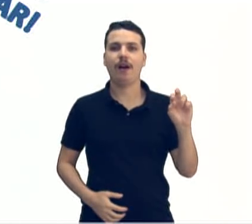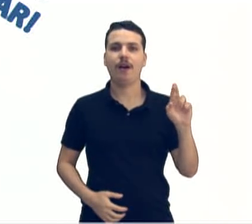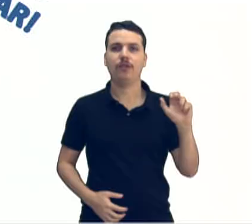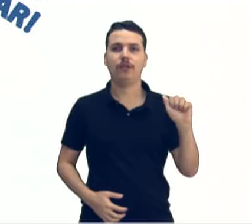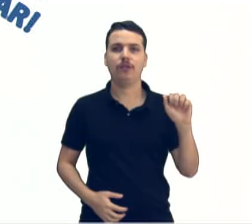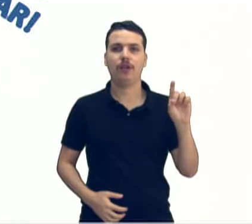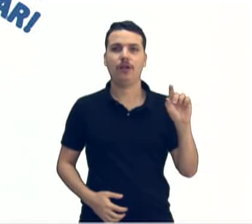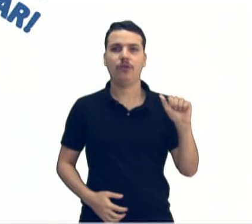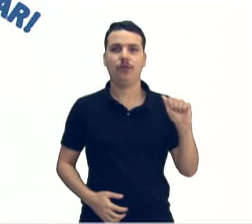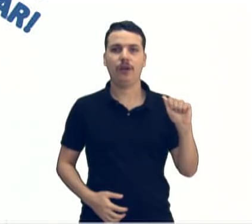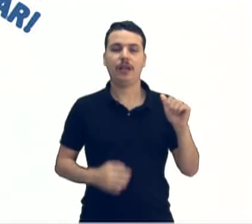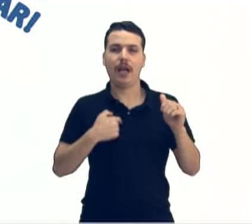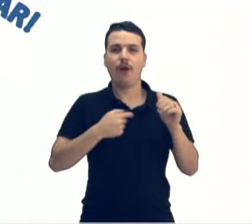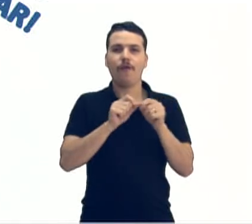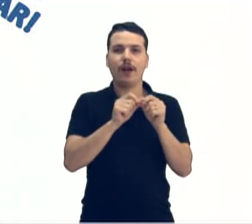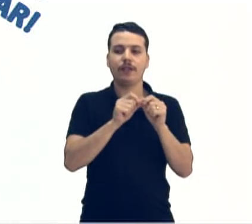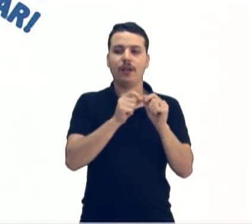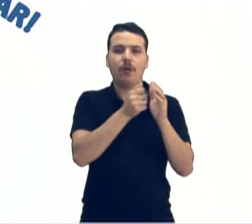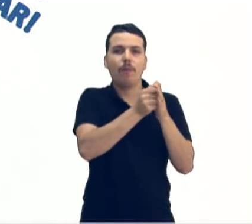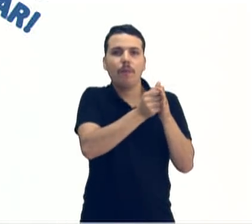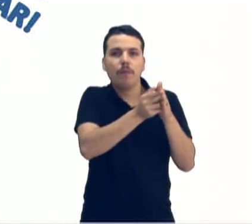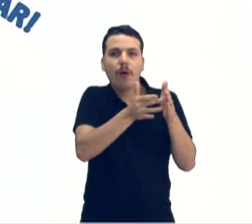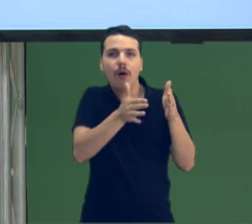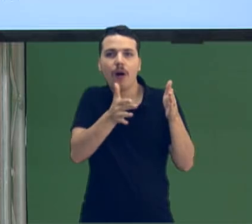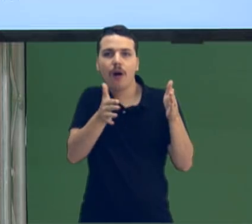fazendo uma fatoração.